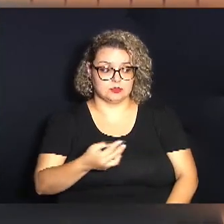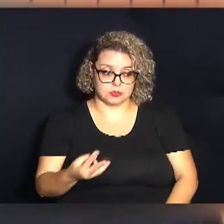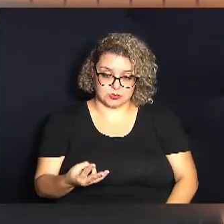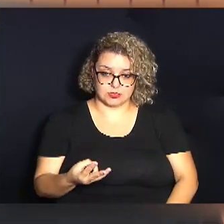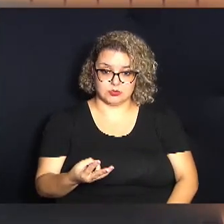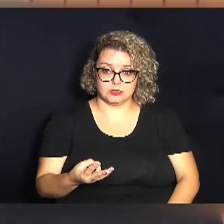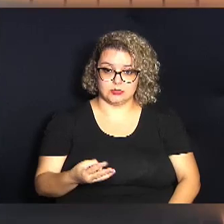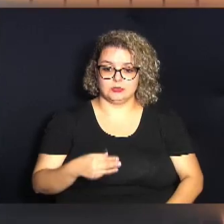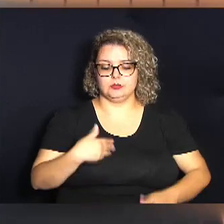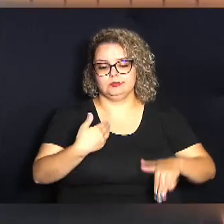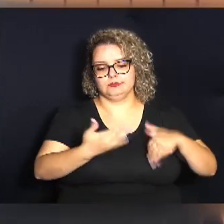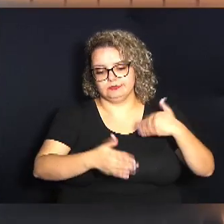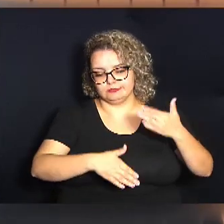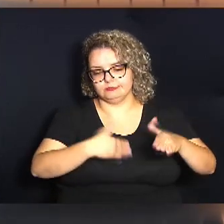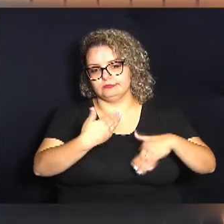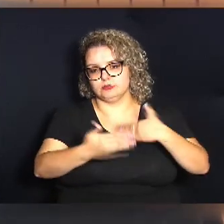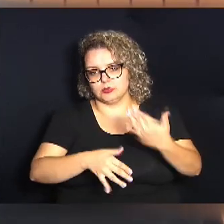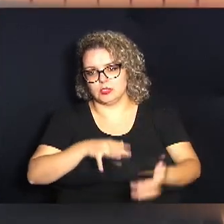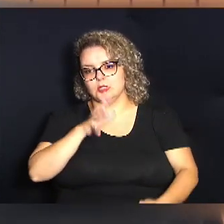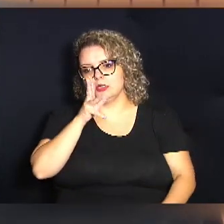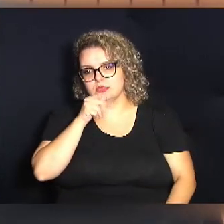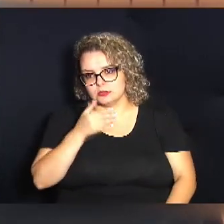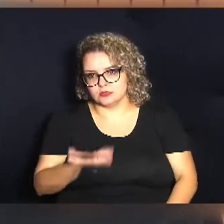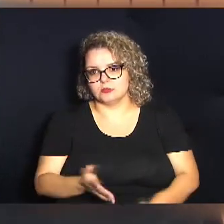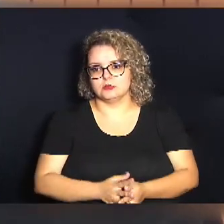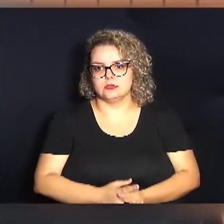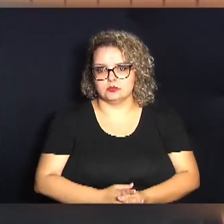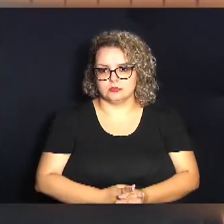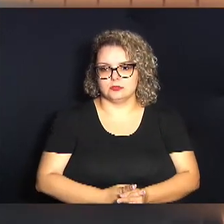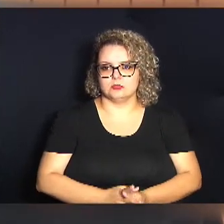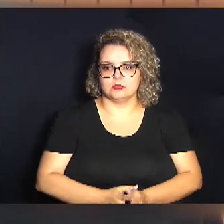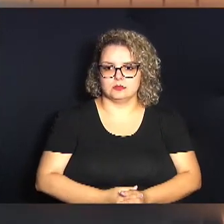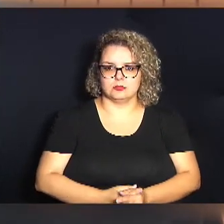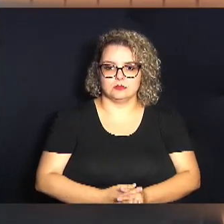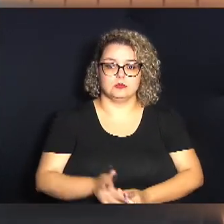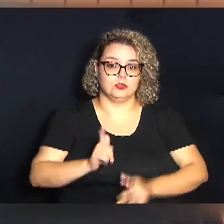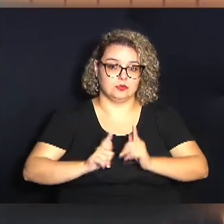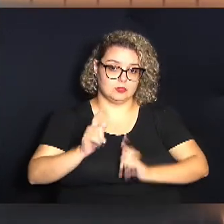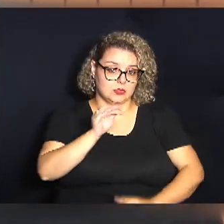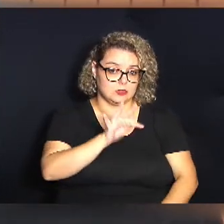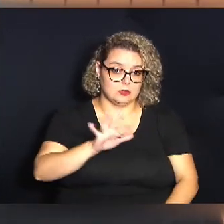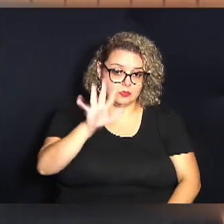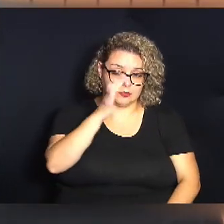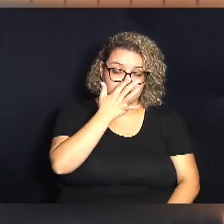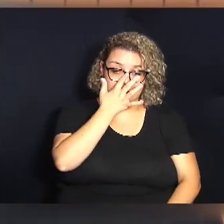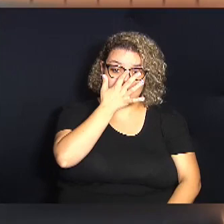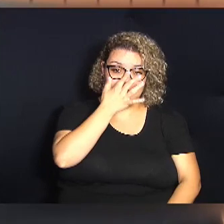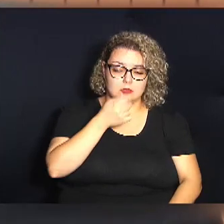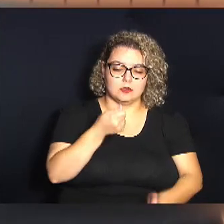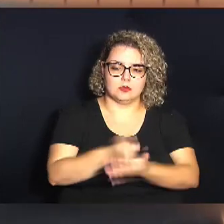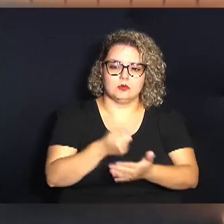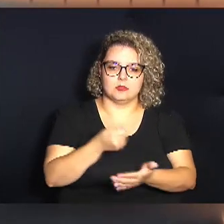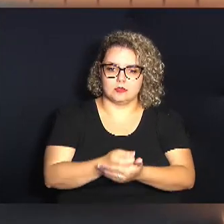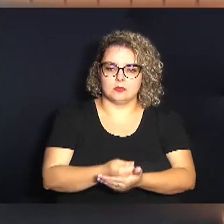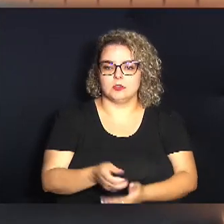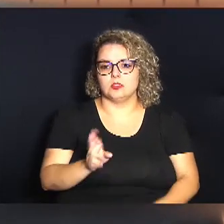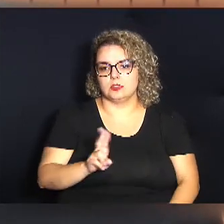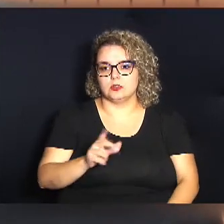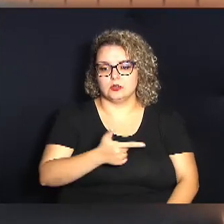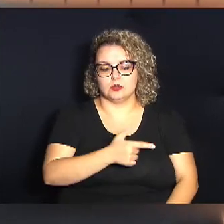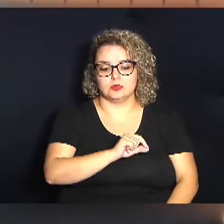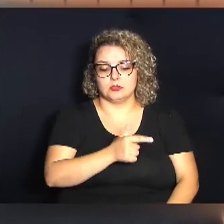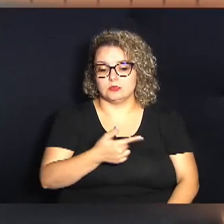foi postergada por uma gestão federal, obrigatoriamente deverá ser implantada em